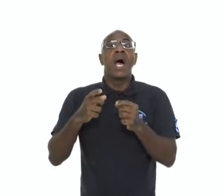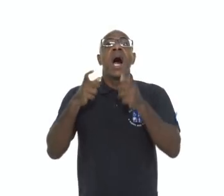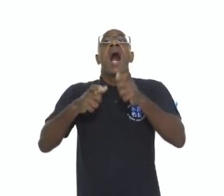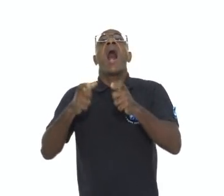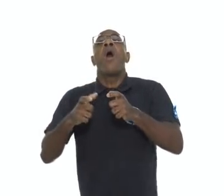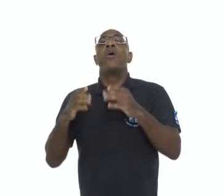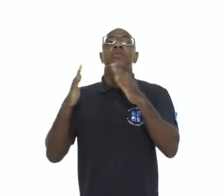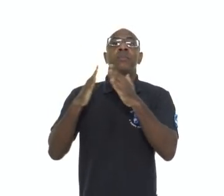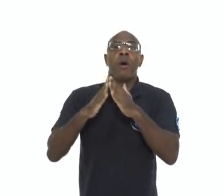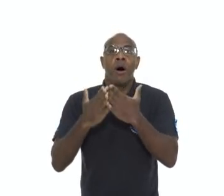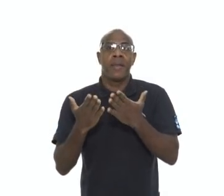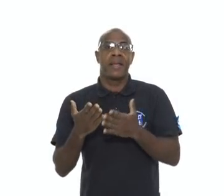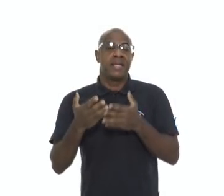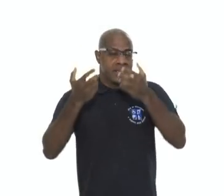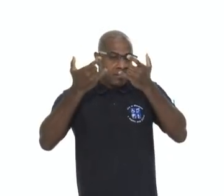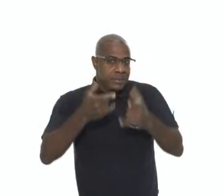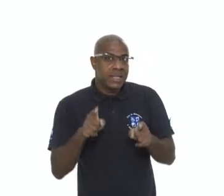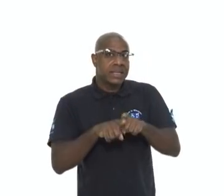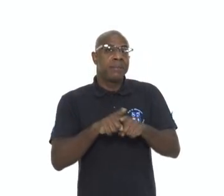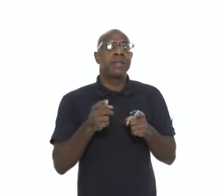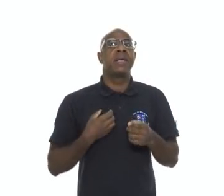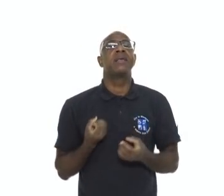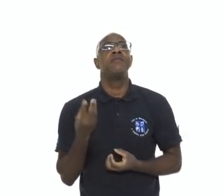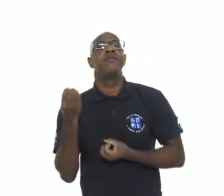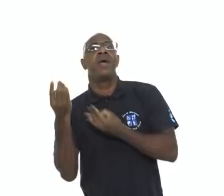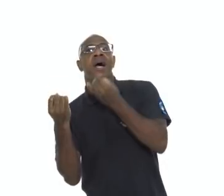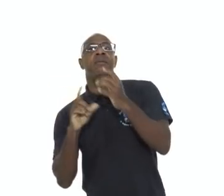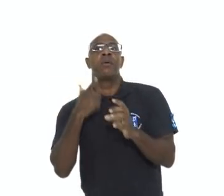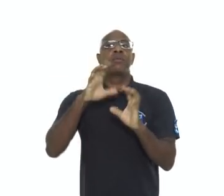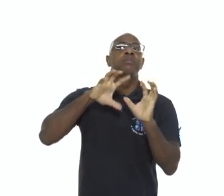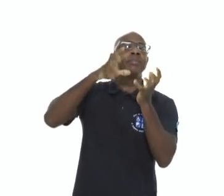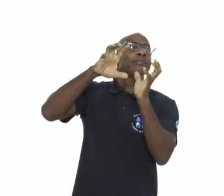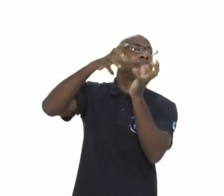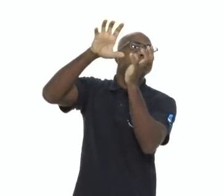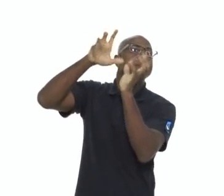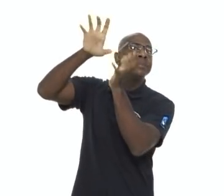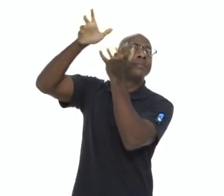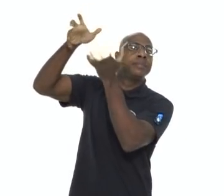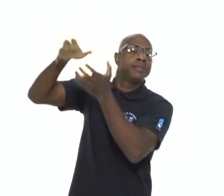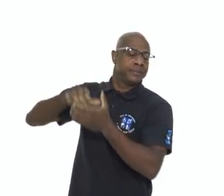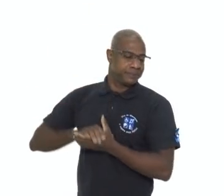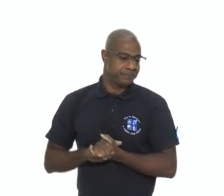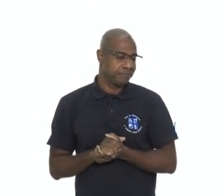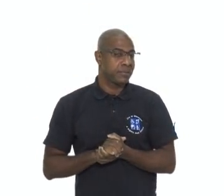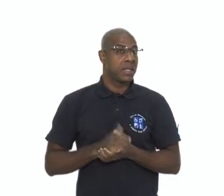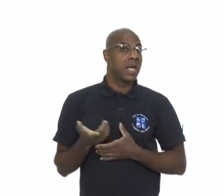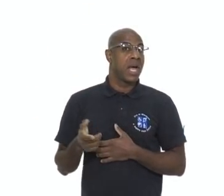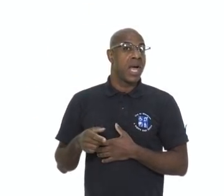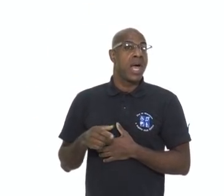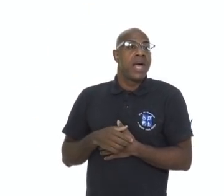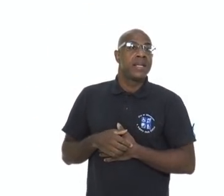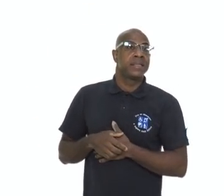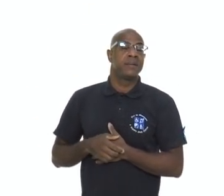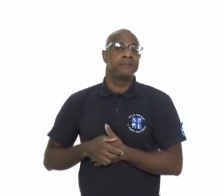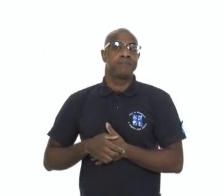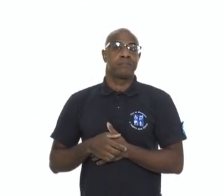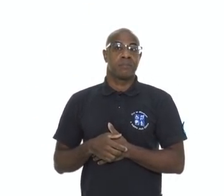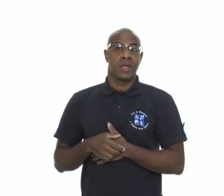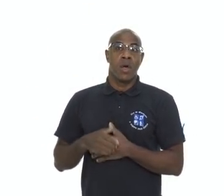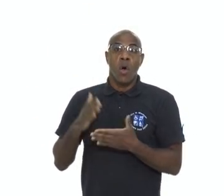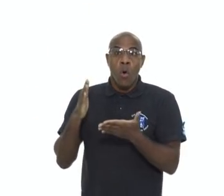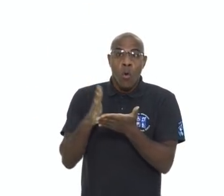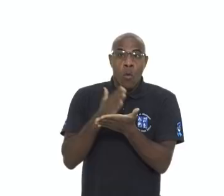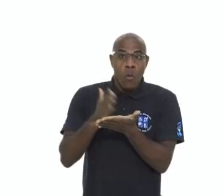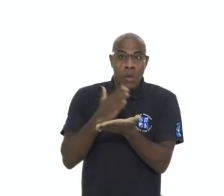de suas viagens para outros planetas. O Pequeno Príncipe é o terceiro livro mais vendido